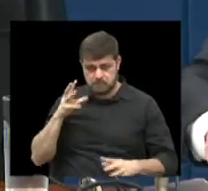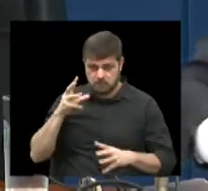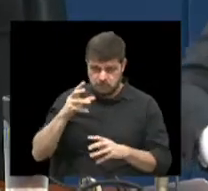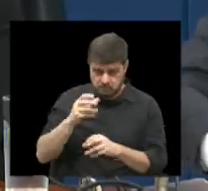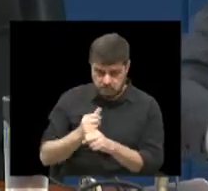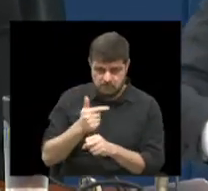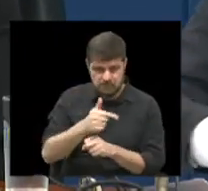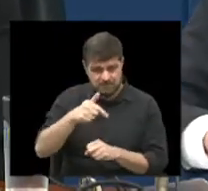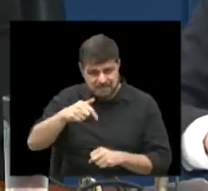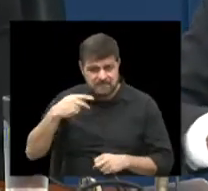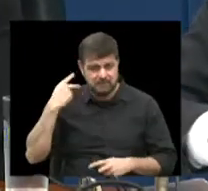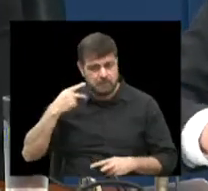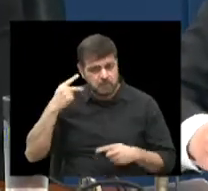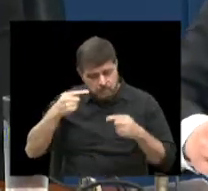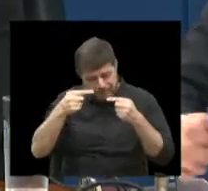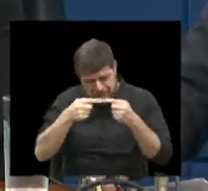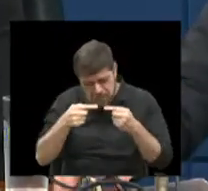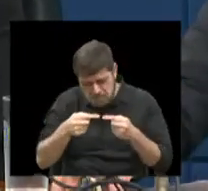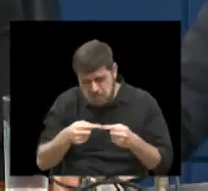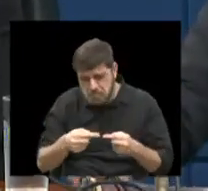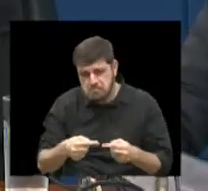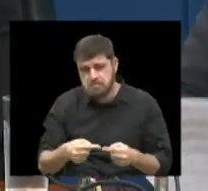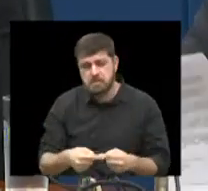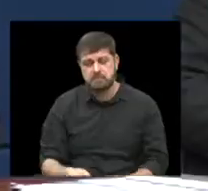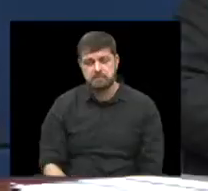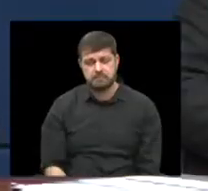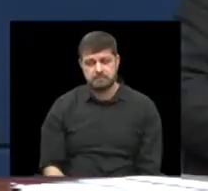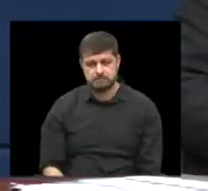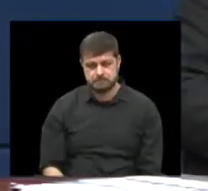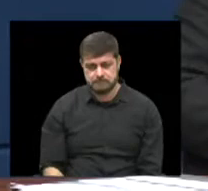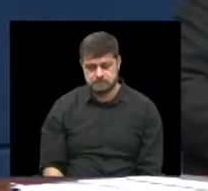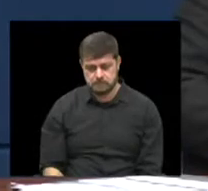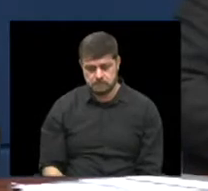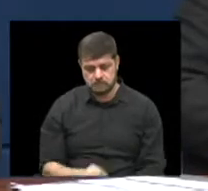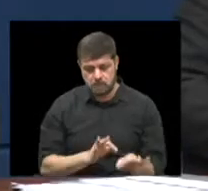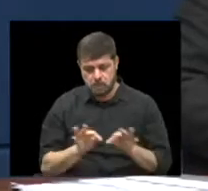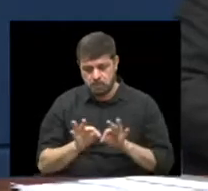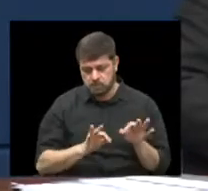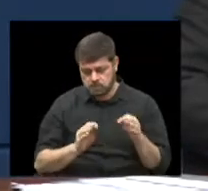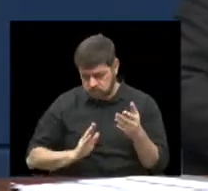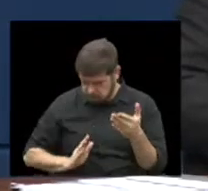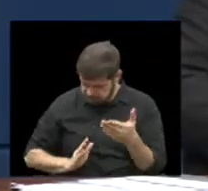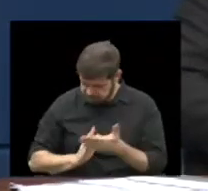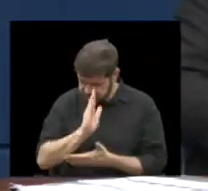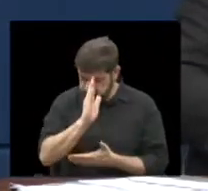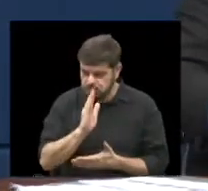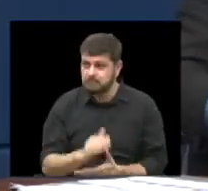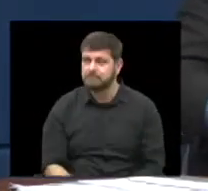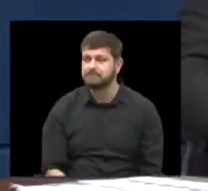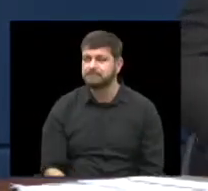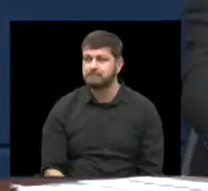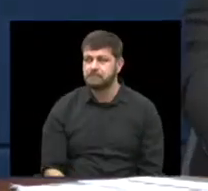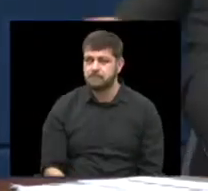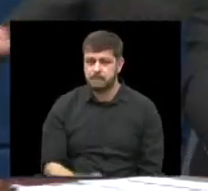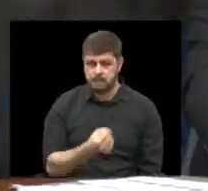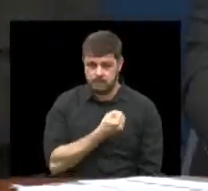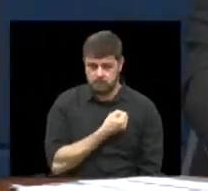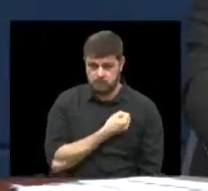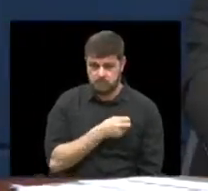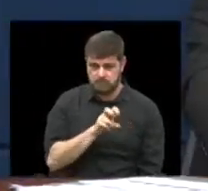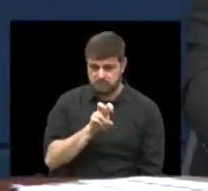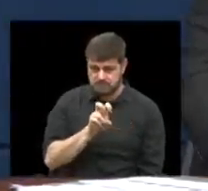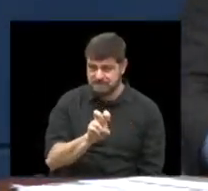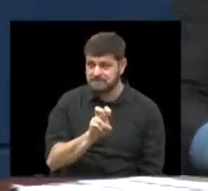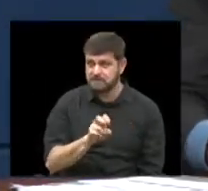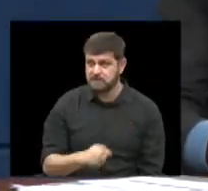Senhor presidente, 27 vereadores votaram favoráveis ao projeto. Com 27 votos favoráveis, a matéria está aprovada. Item